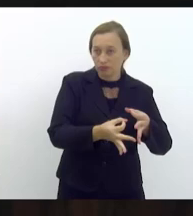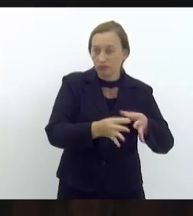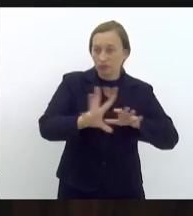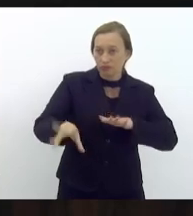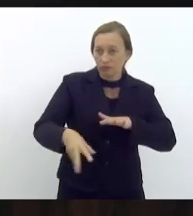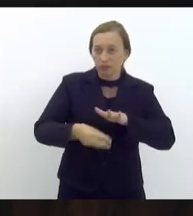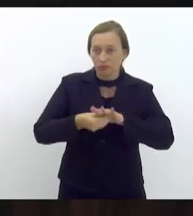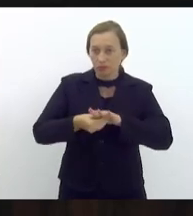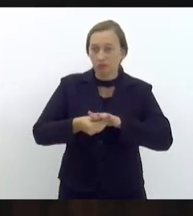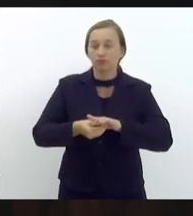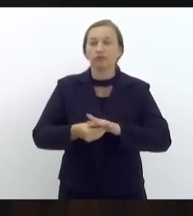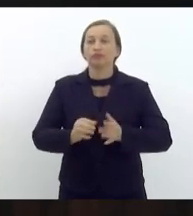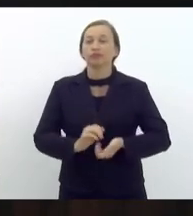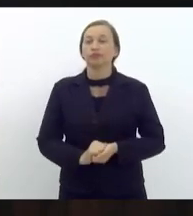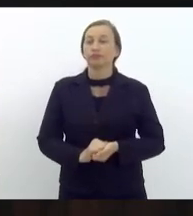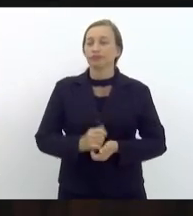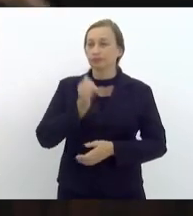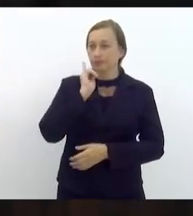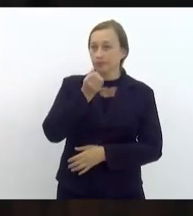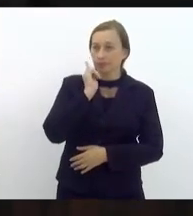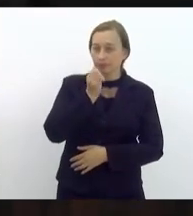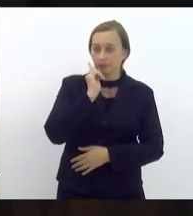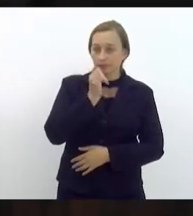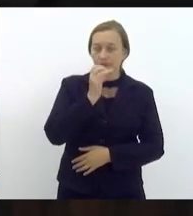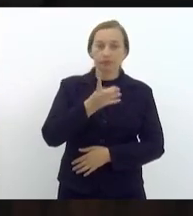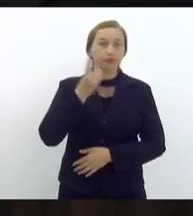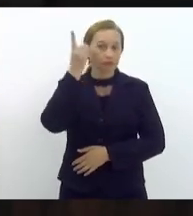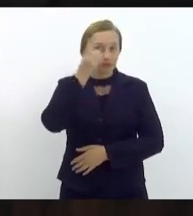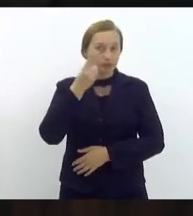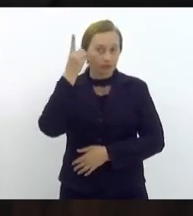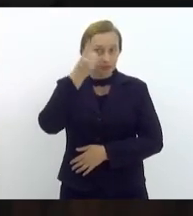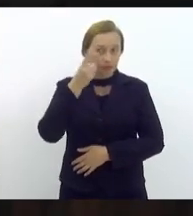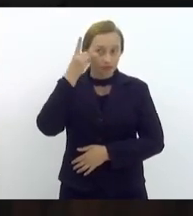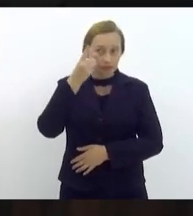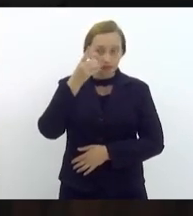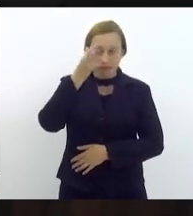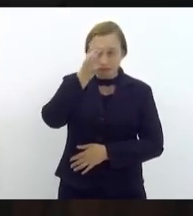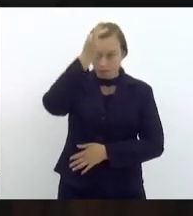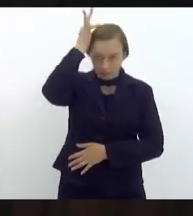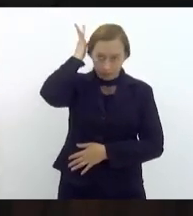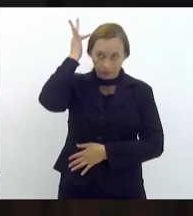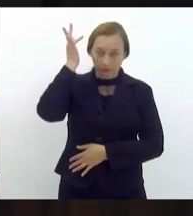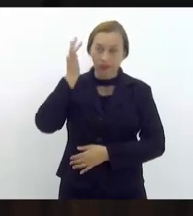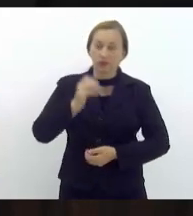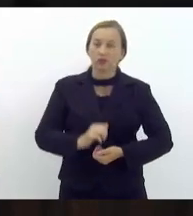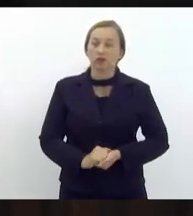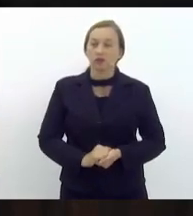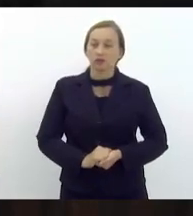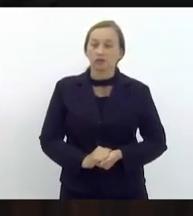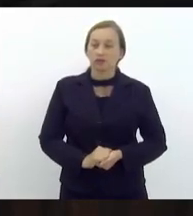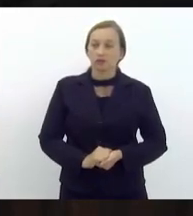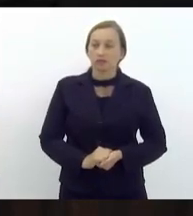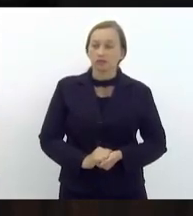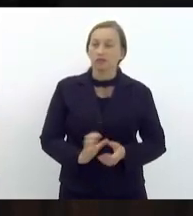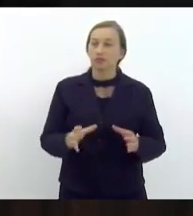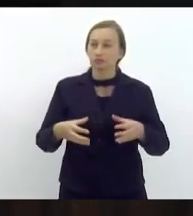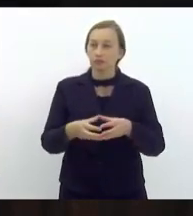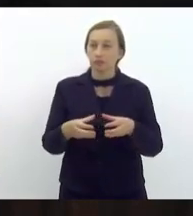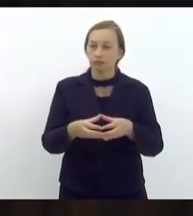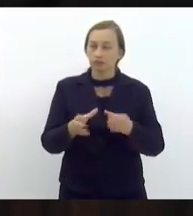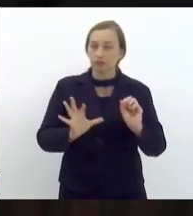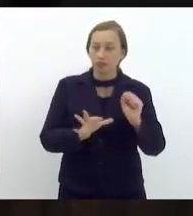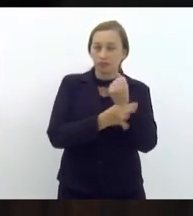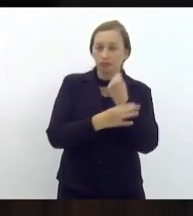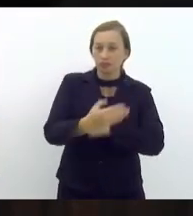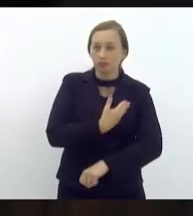com emendas relator Deputado prédio pachecopendendo de pareceres das comissões de segurança